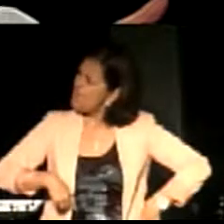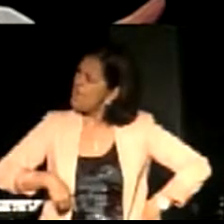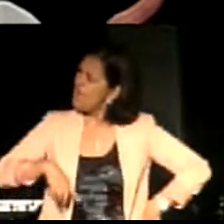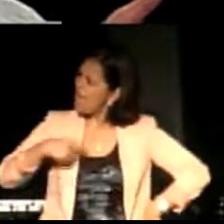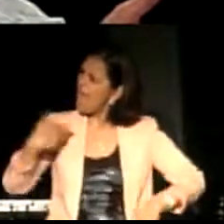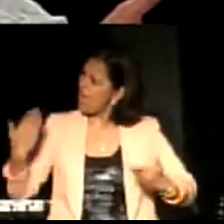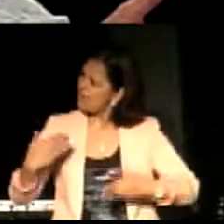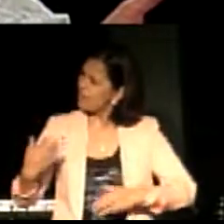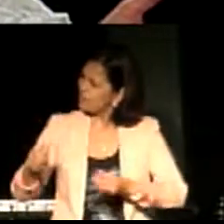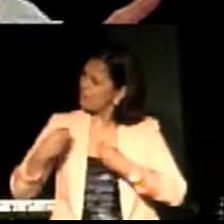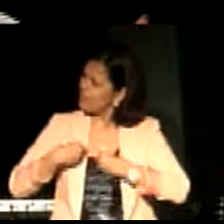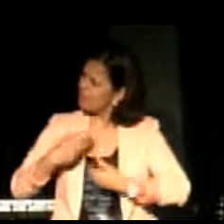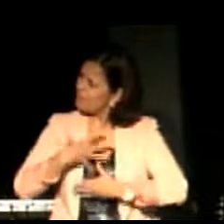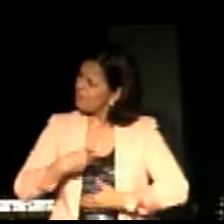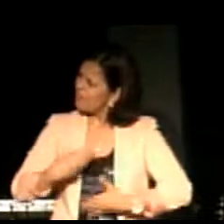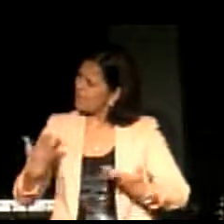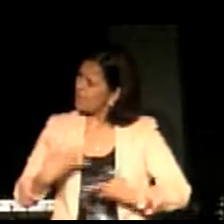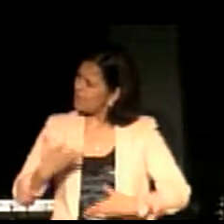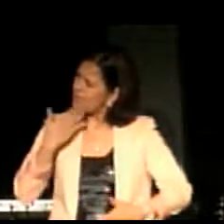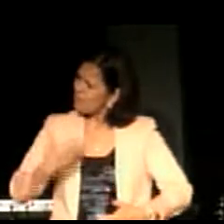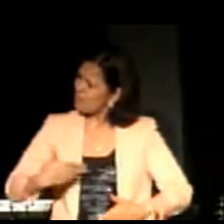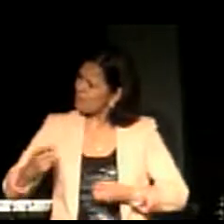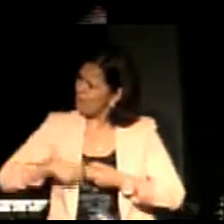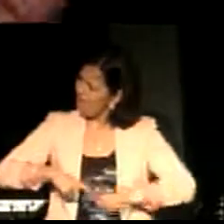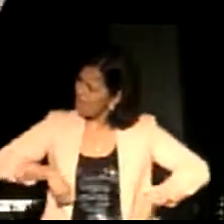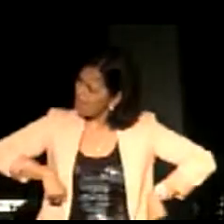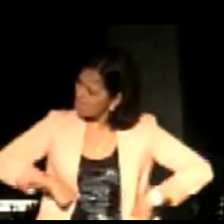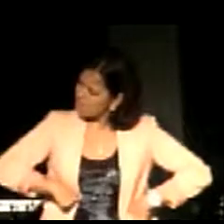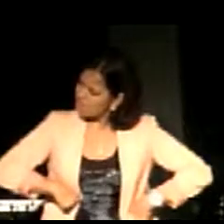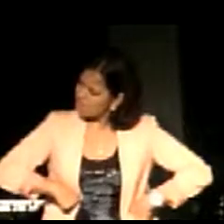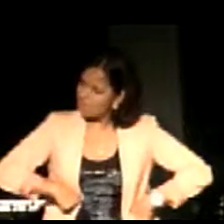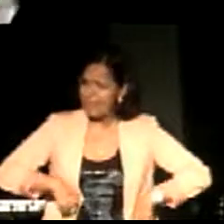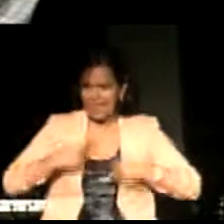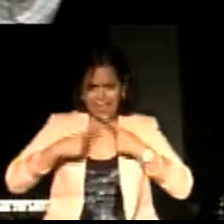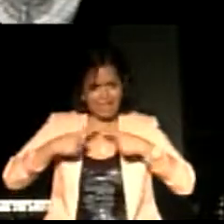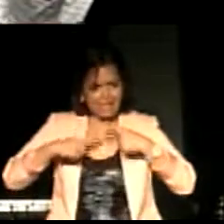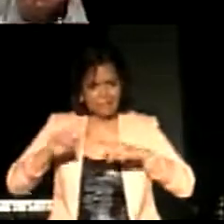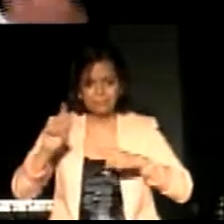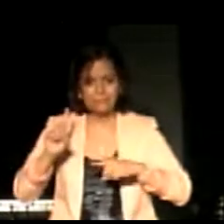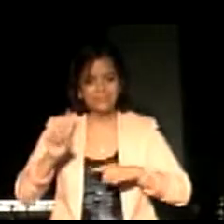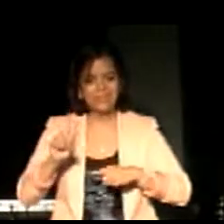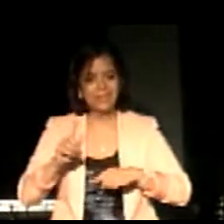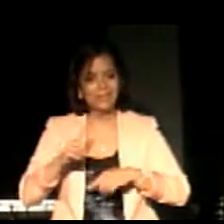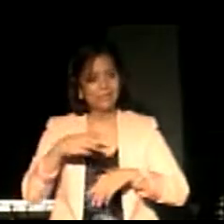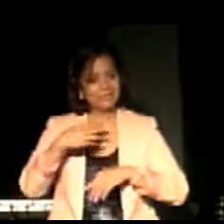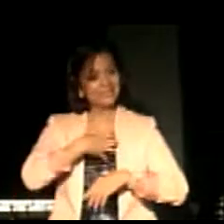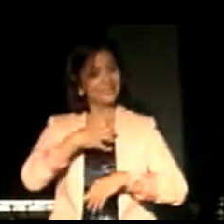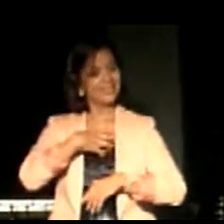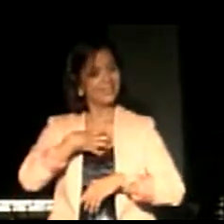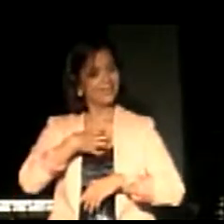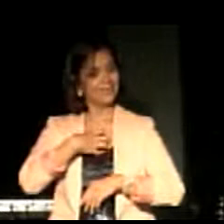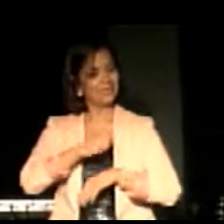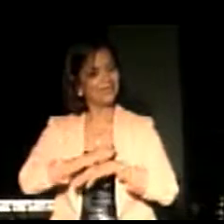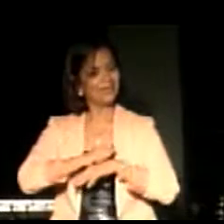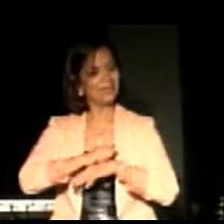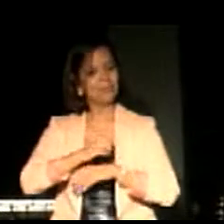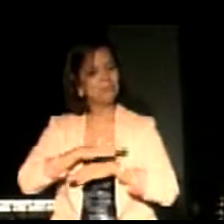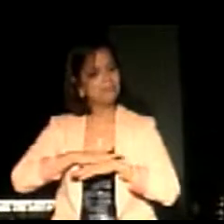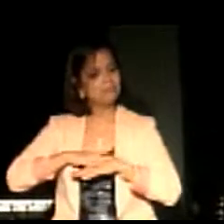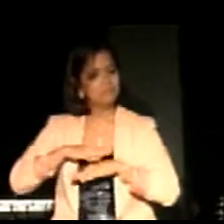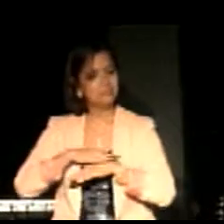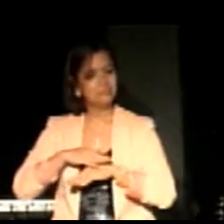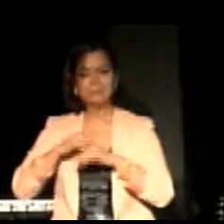leva. Ele não reagiu dessa forma. Naquele momento ele foi manso em relação a